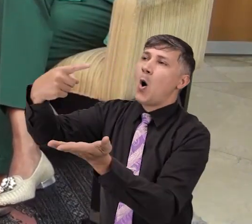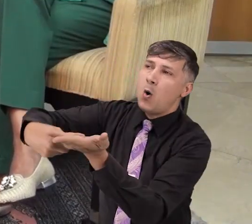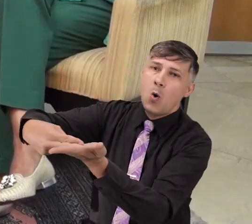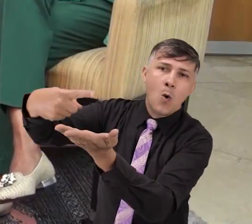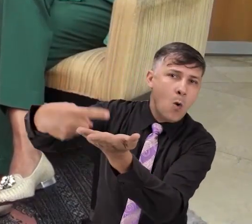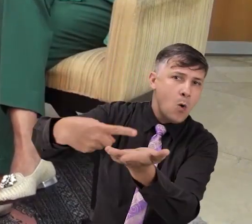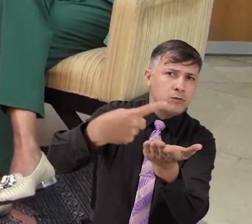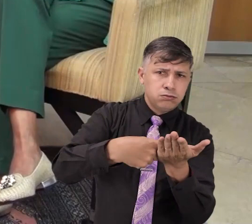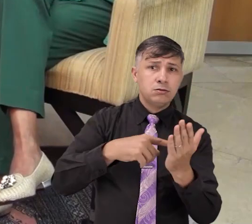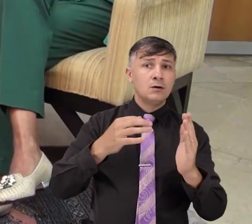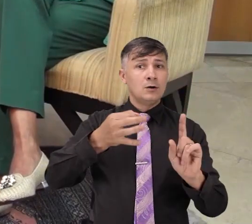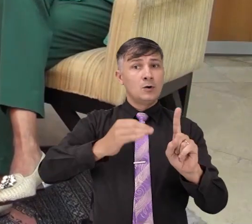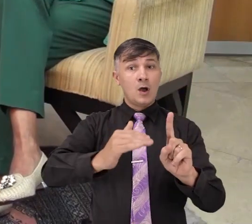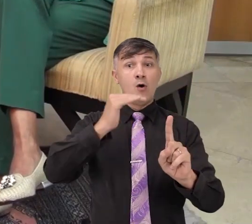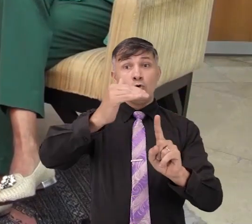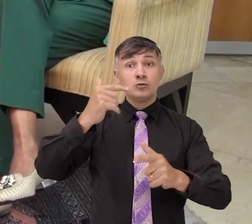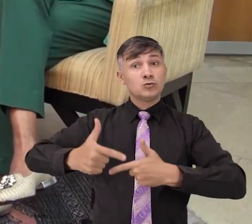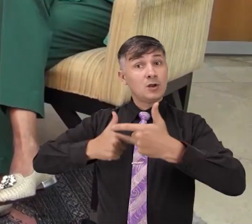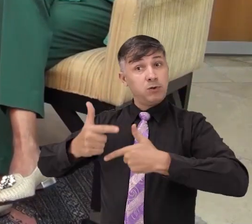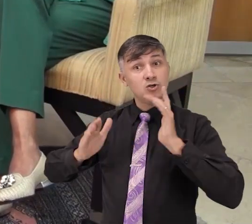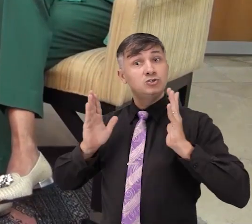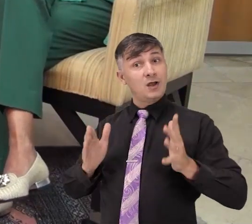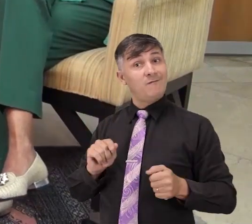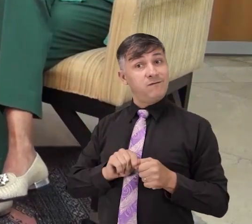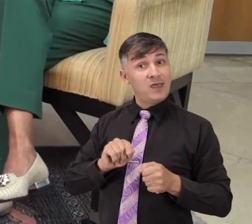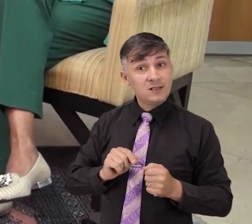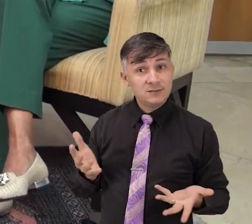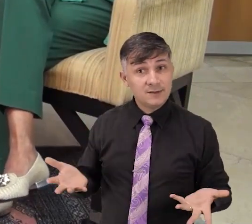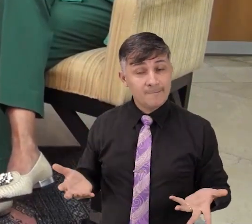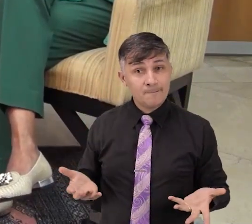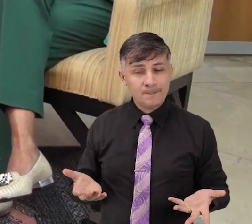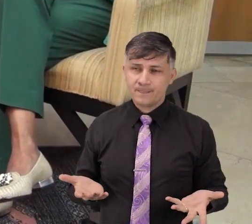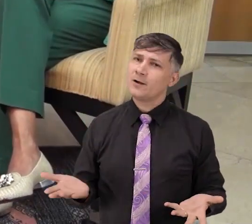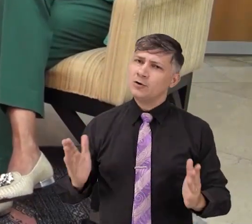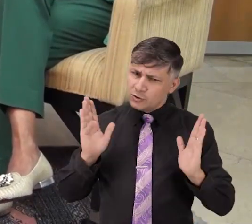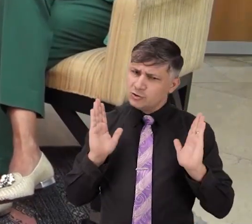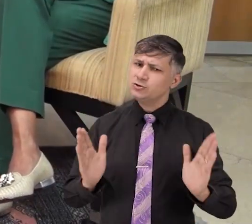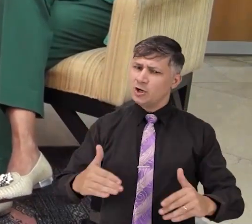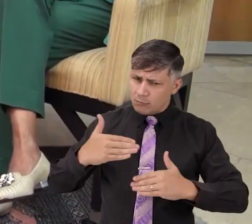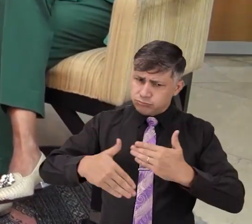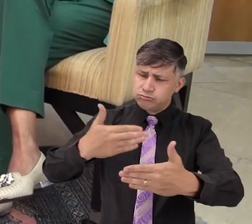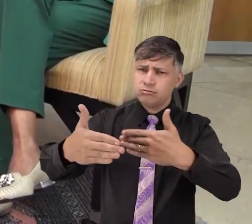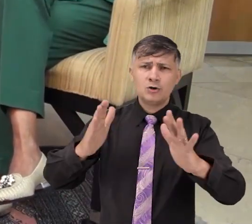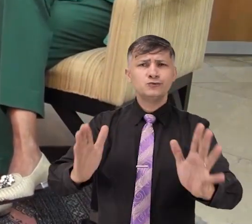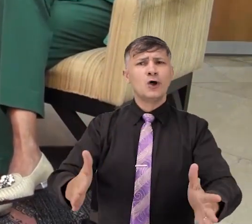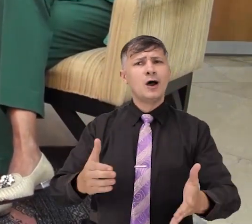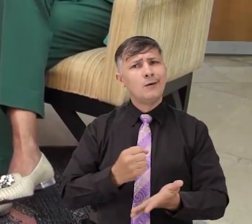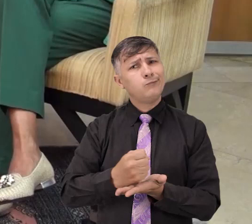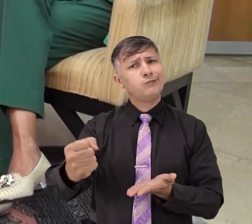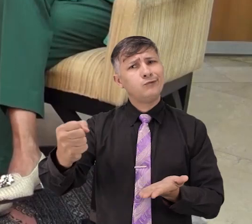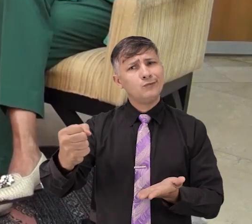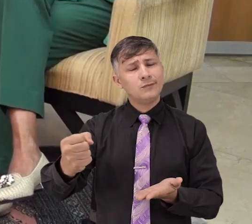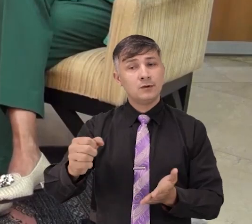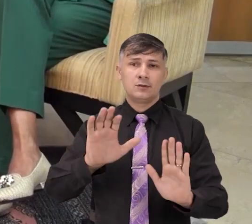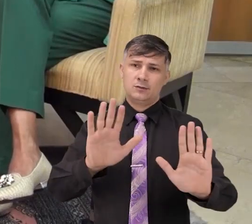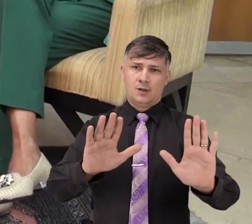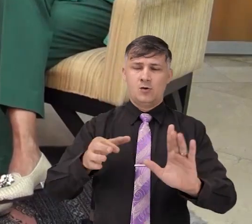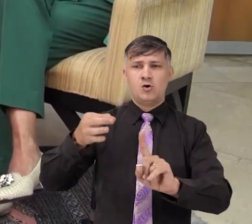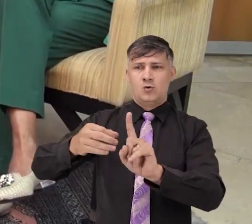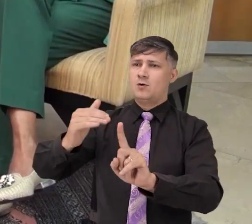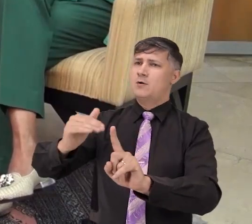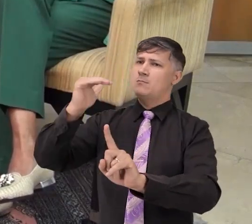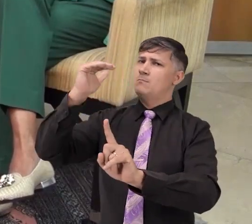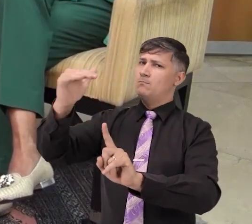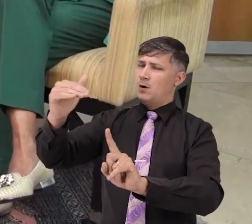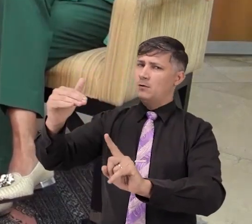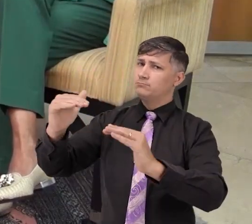feito, até pelo magistrado trabalhista. Aí diz assim, não, mas ele já está indo para o plano... Pô, que isso? Né? Claro. O magistrado